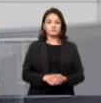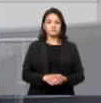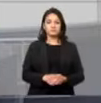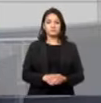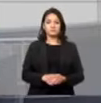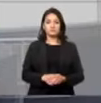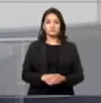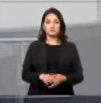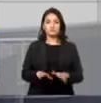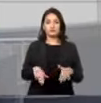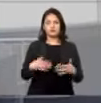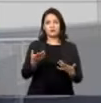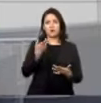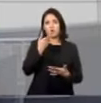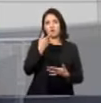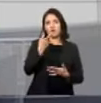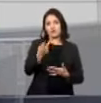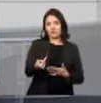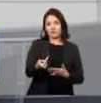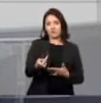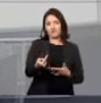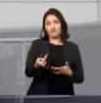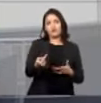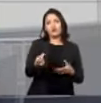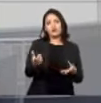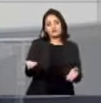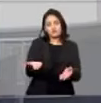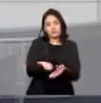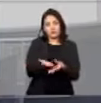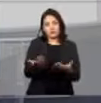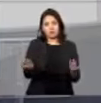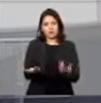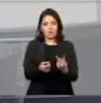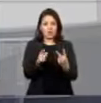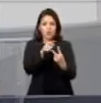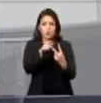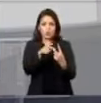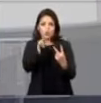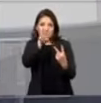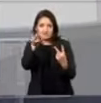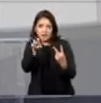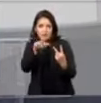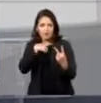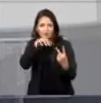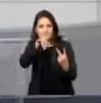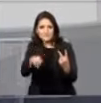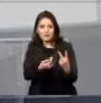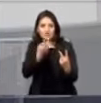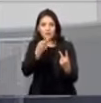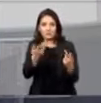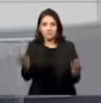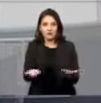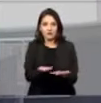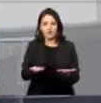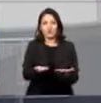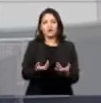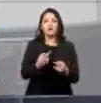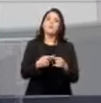são dois coelhos que eu vou tentar matar de uma cajadada só, porque não vale a pena